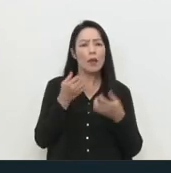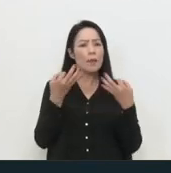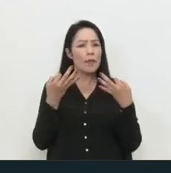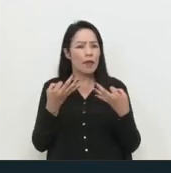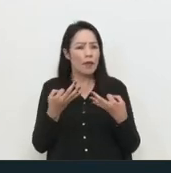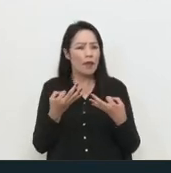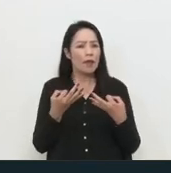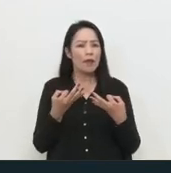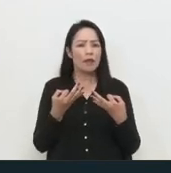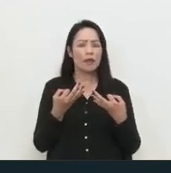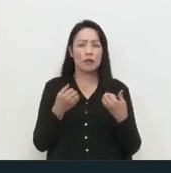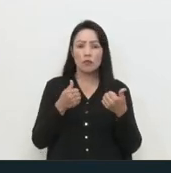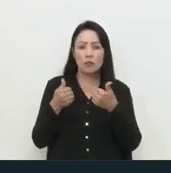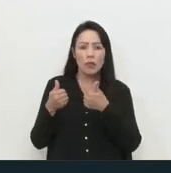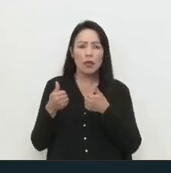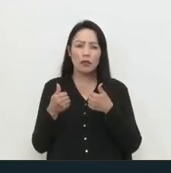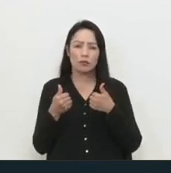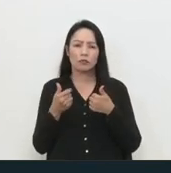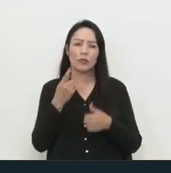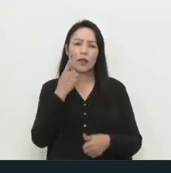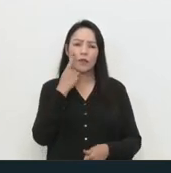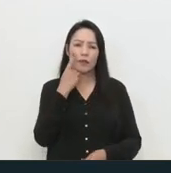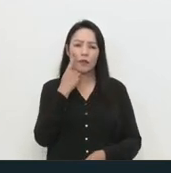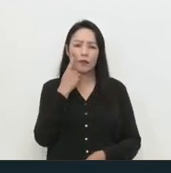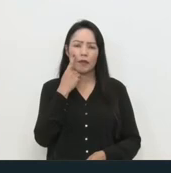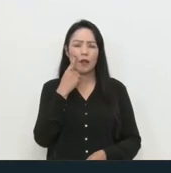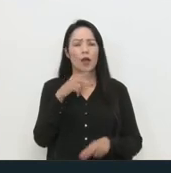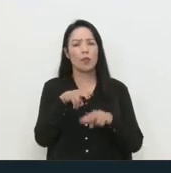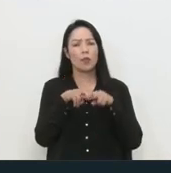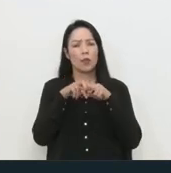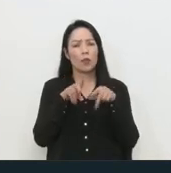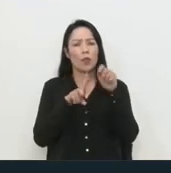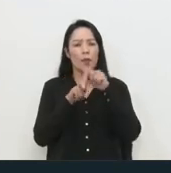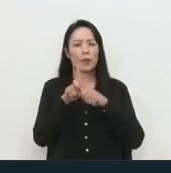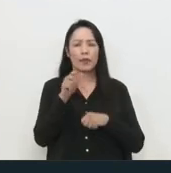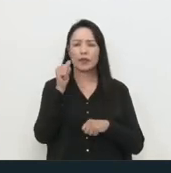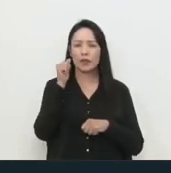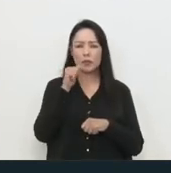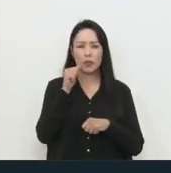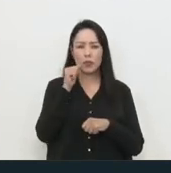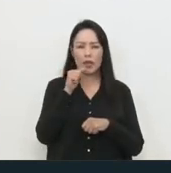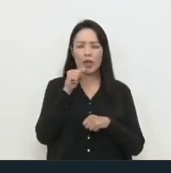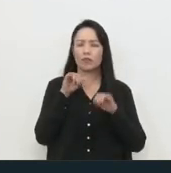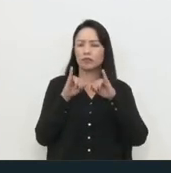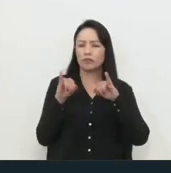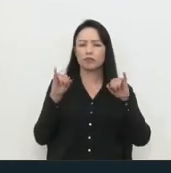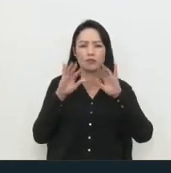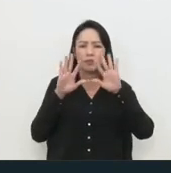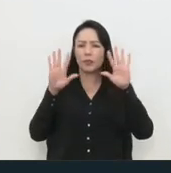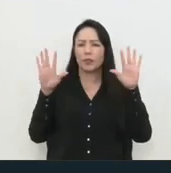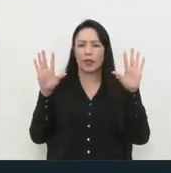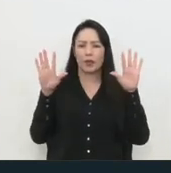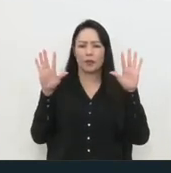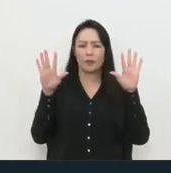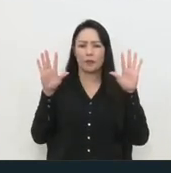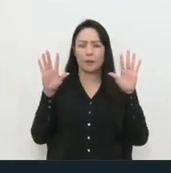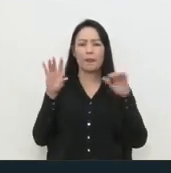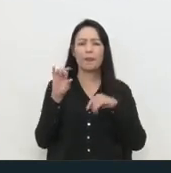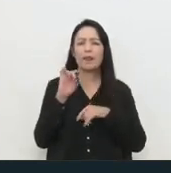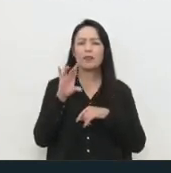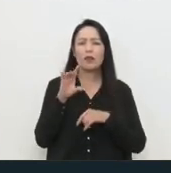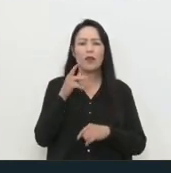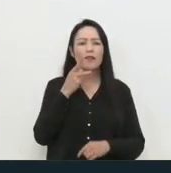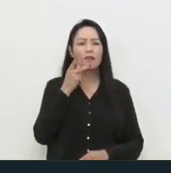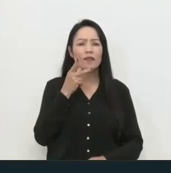placenta por isso no mês da mulher eu quero deixar bem claro não adianta dizer